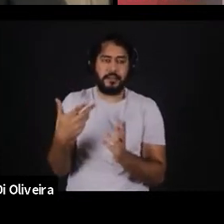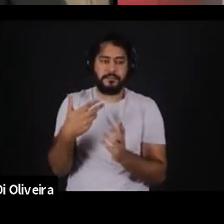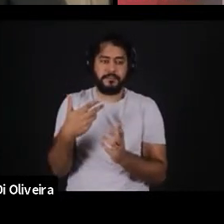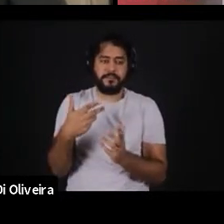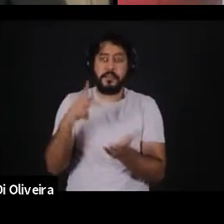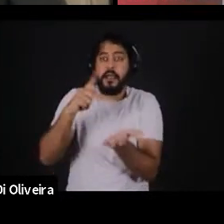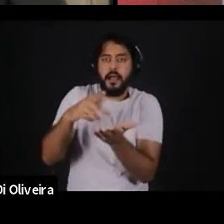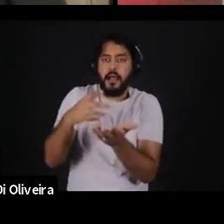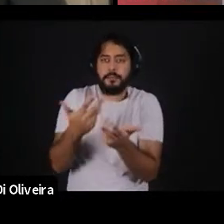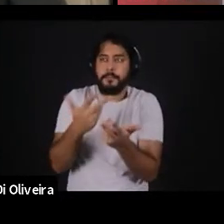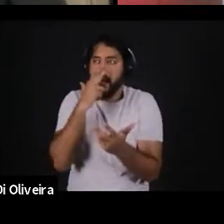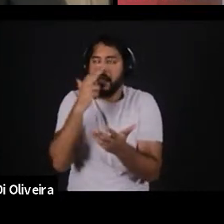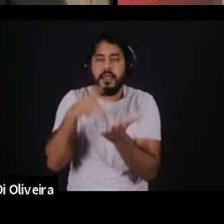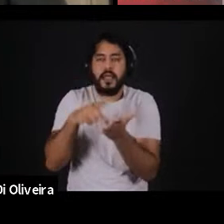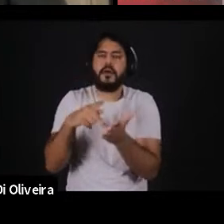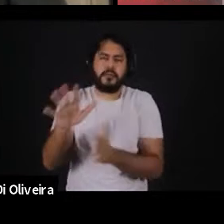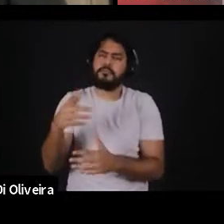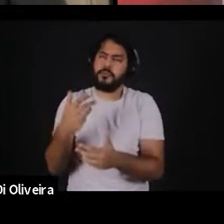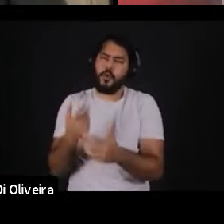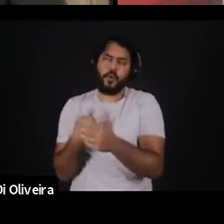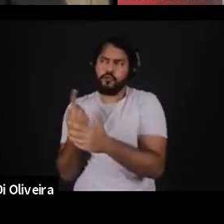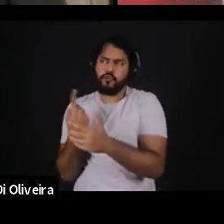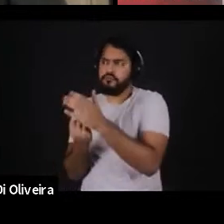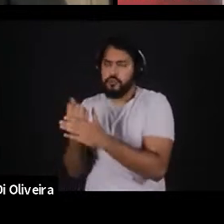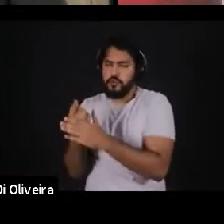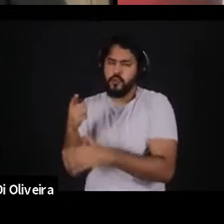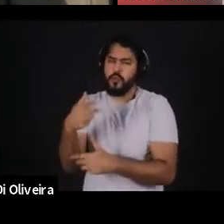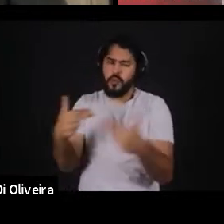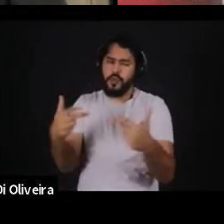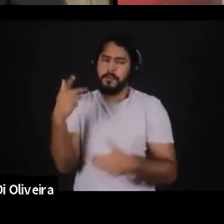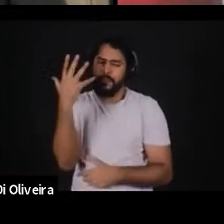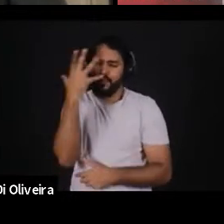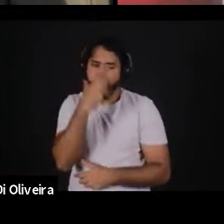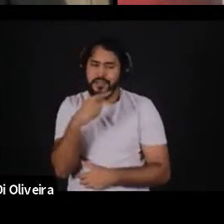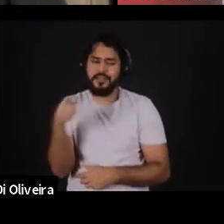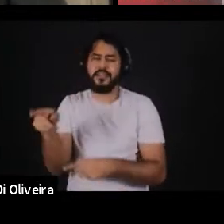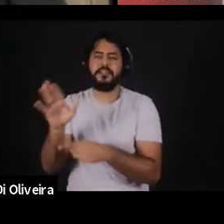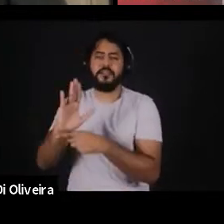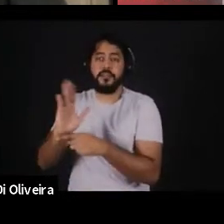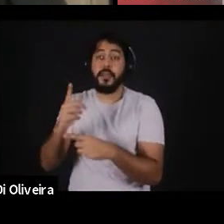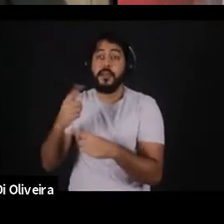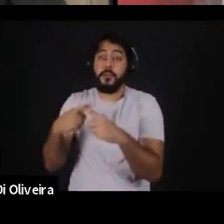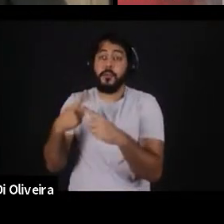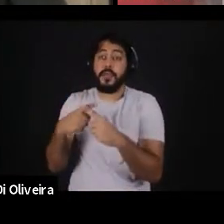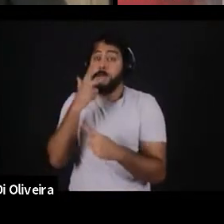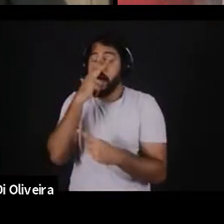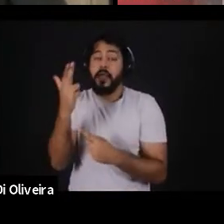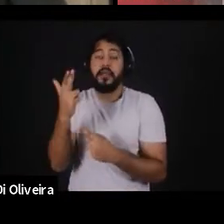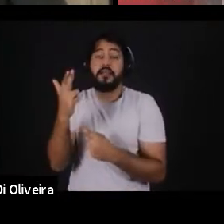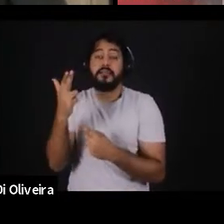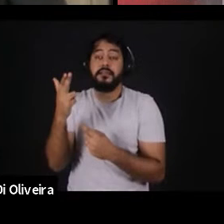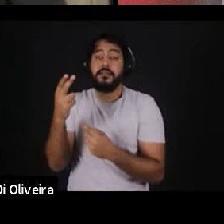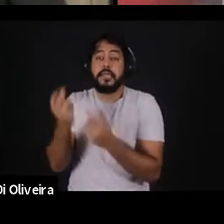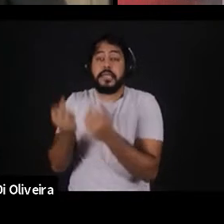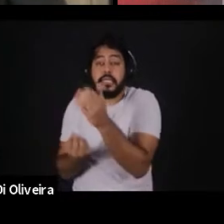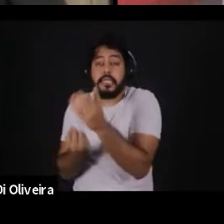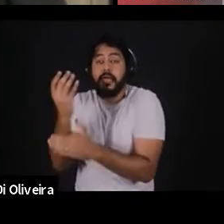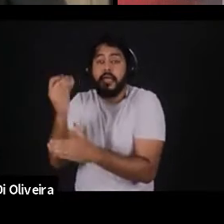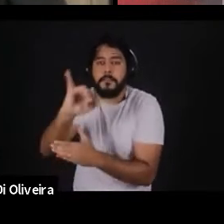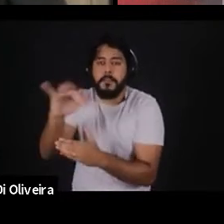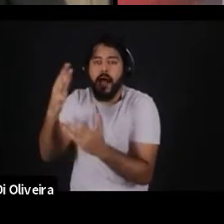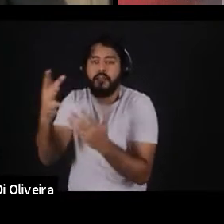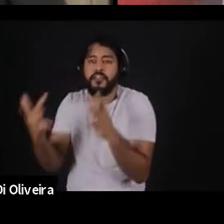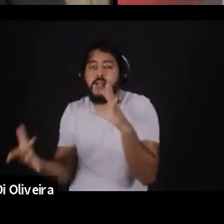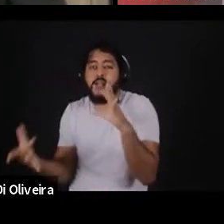tem algo de muito bonito nesse com esse filme, assim, é dar imagens a essas ideias de